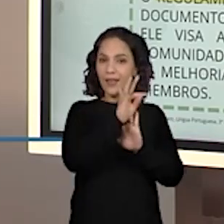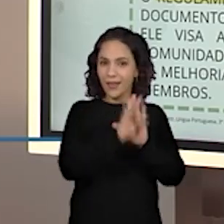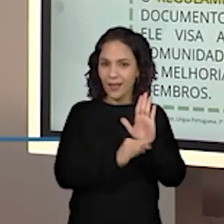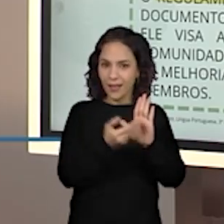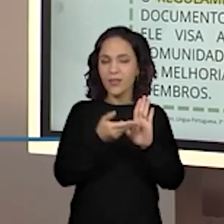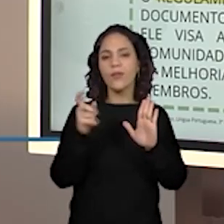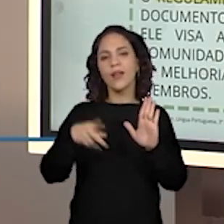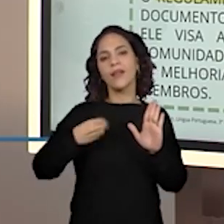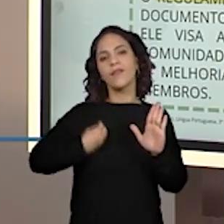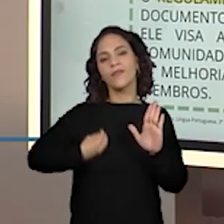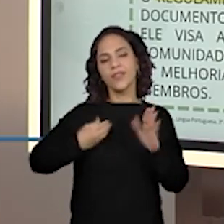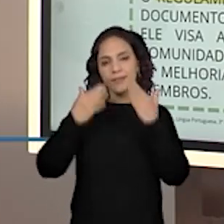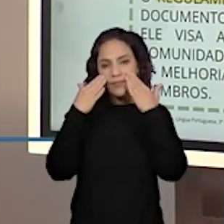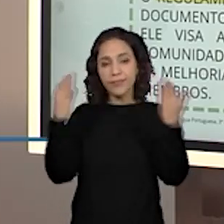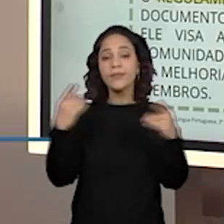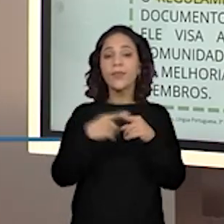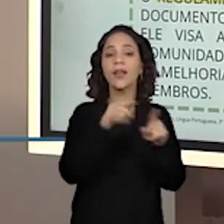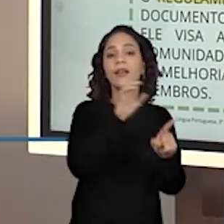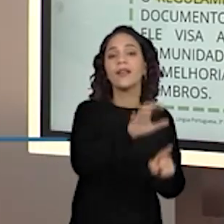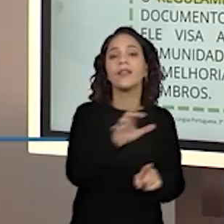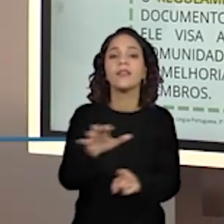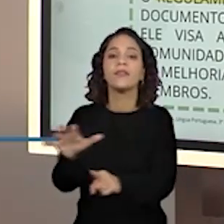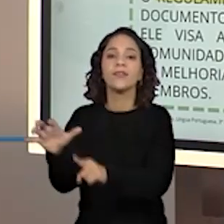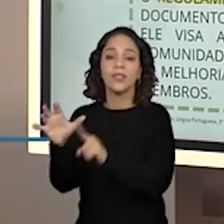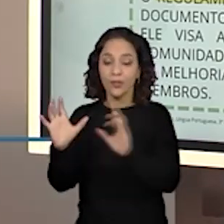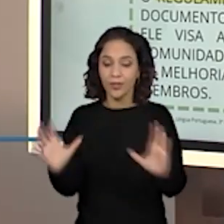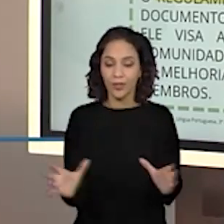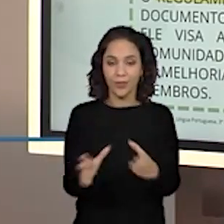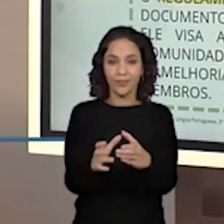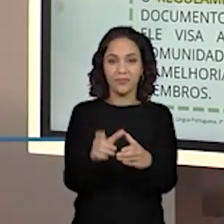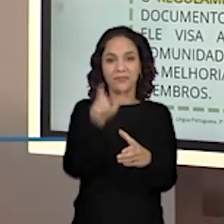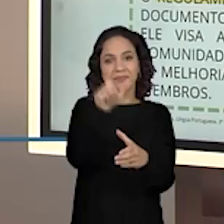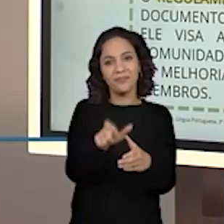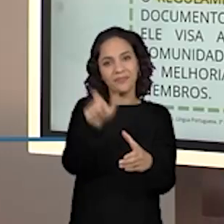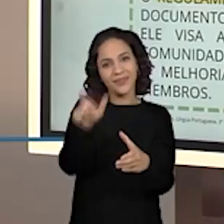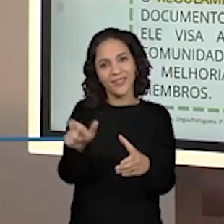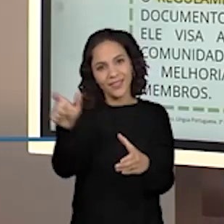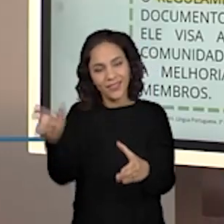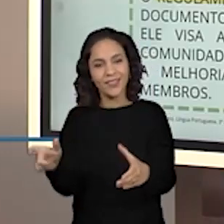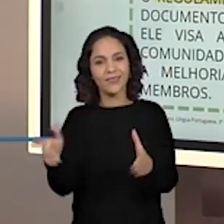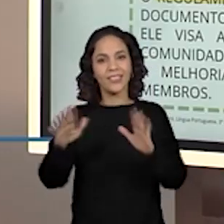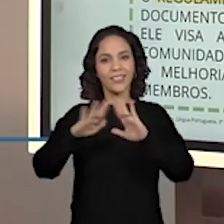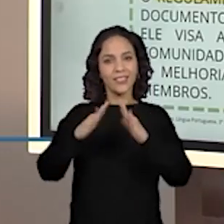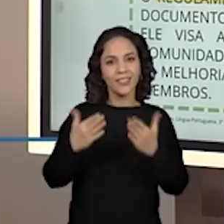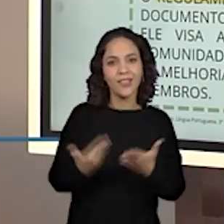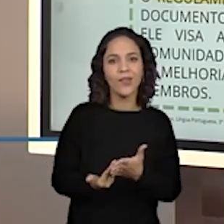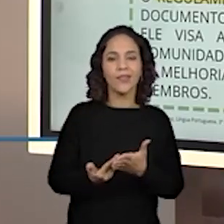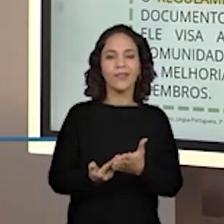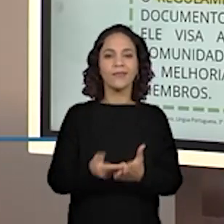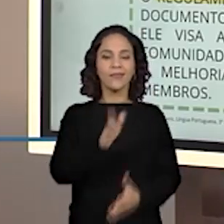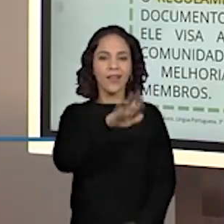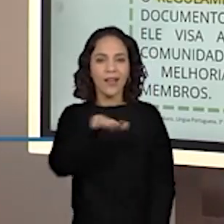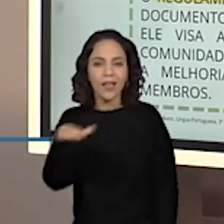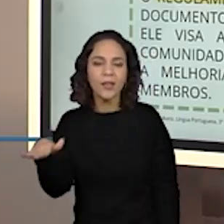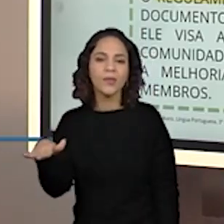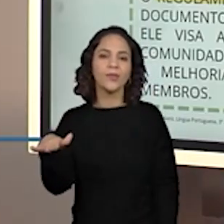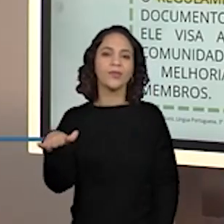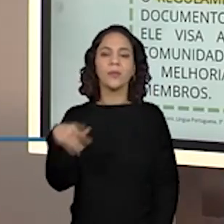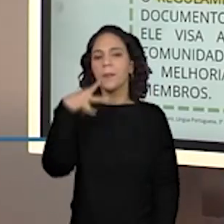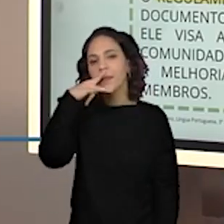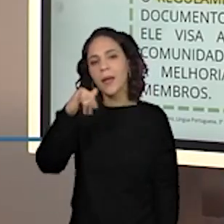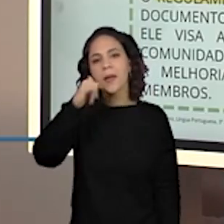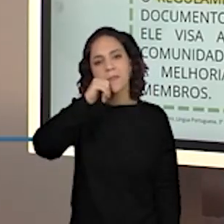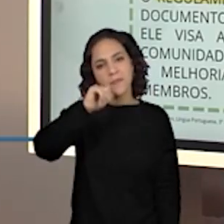vida pública, impacta a vida de toda essa comunidade, de toda essa escola, todos esses estudantes e assim seus